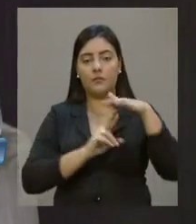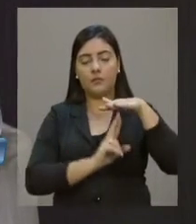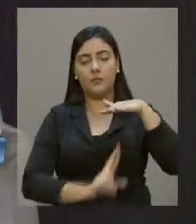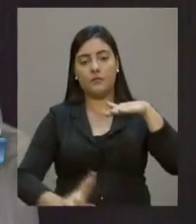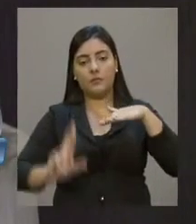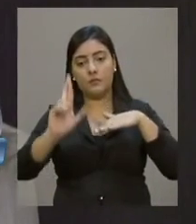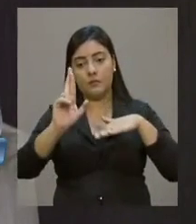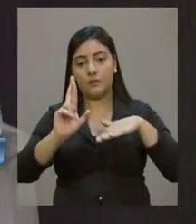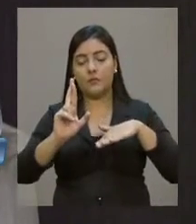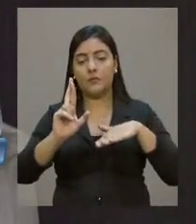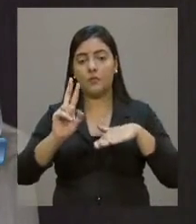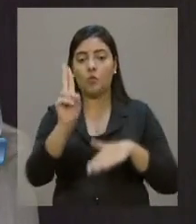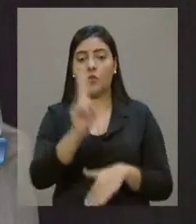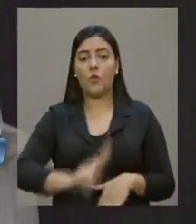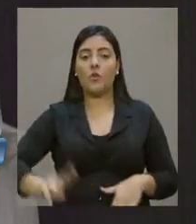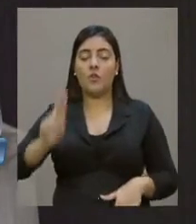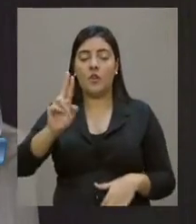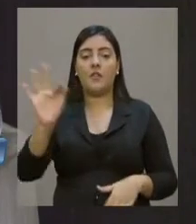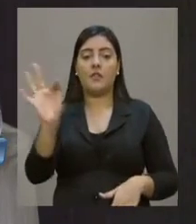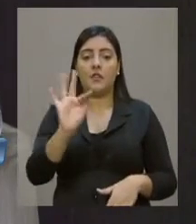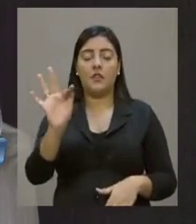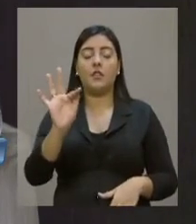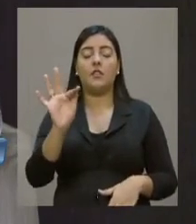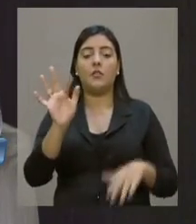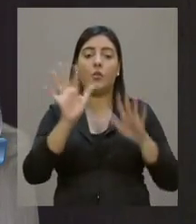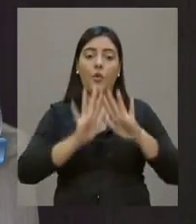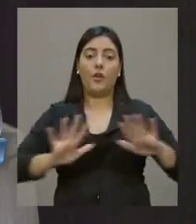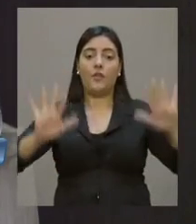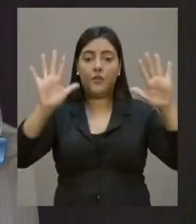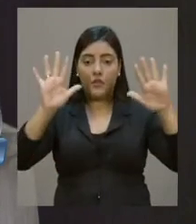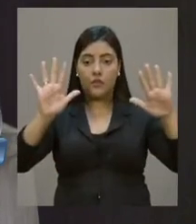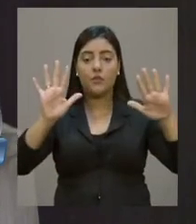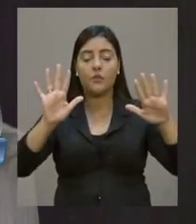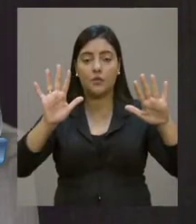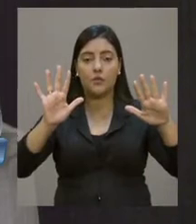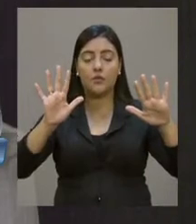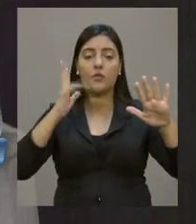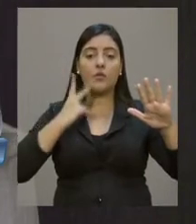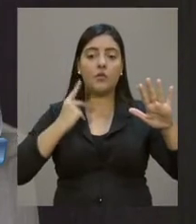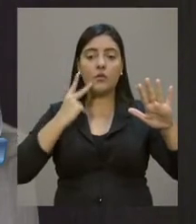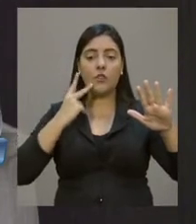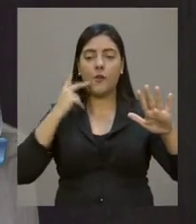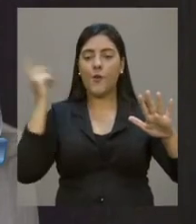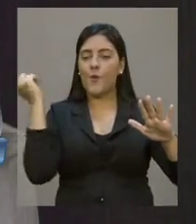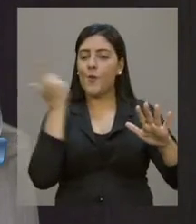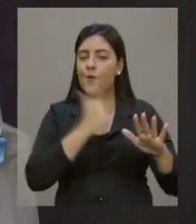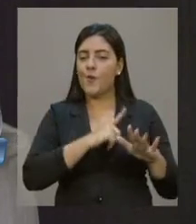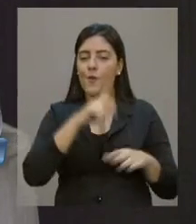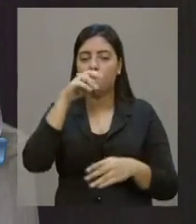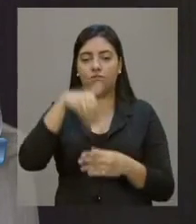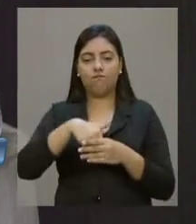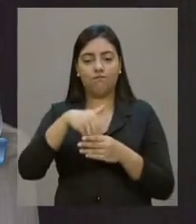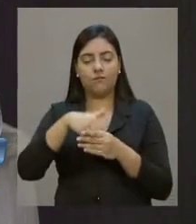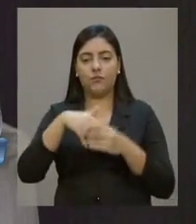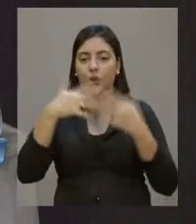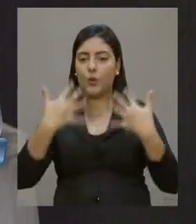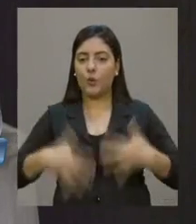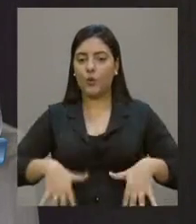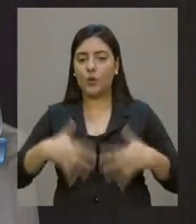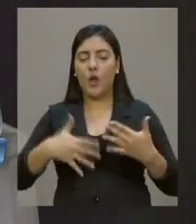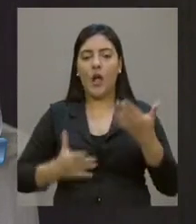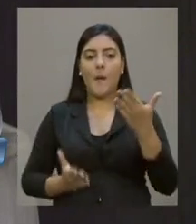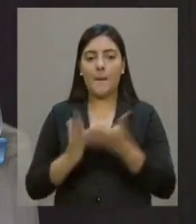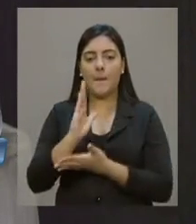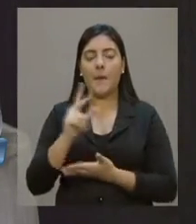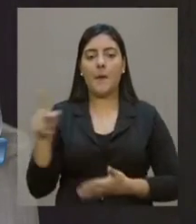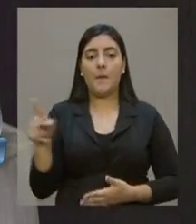reitor, a Universidade Federal do Ceará restou vitorioso com amplíssima margem de